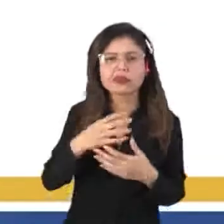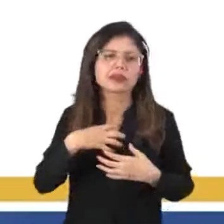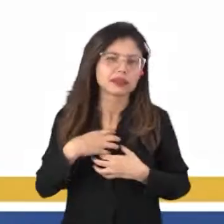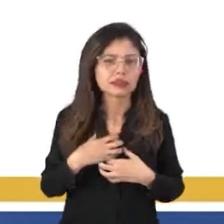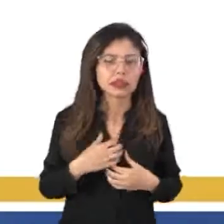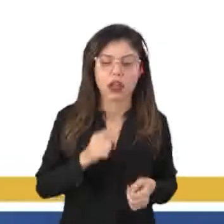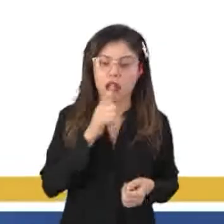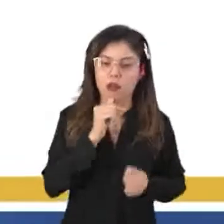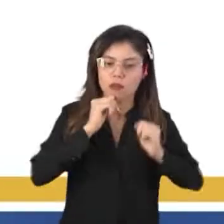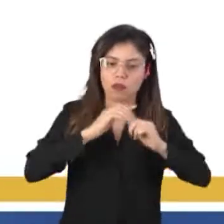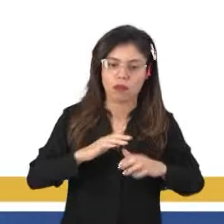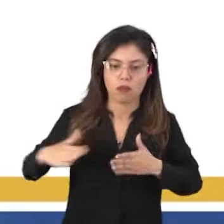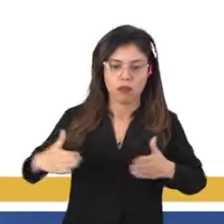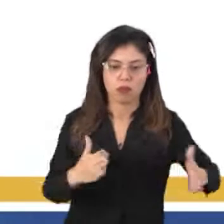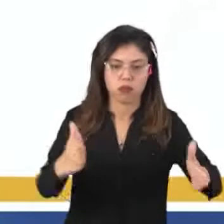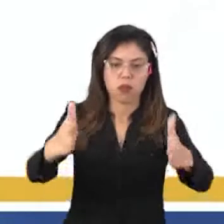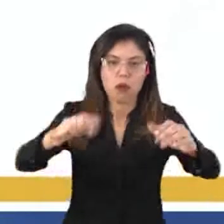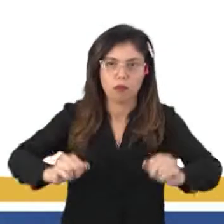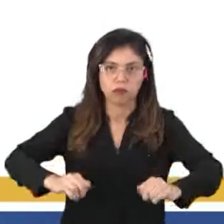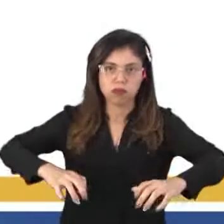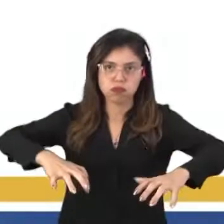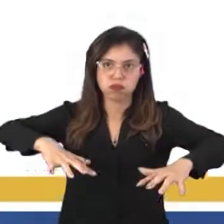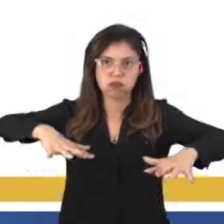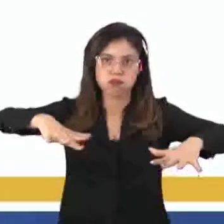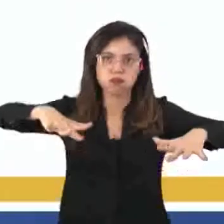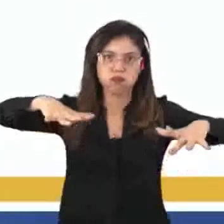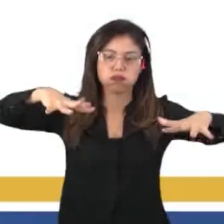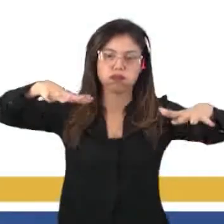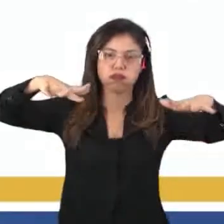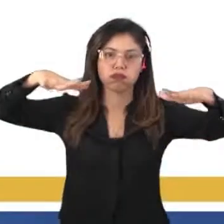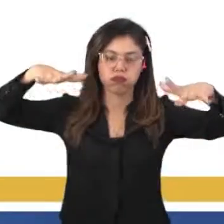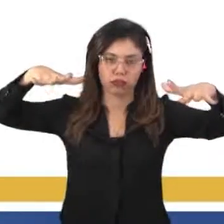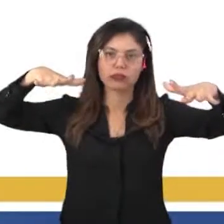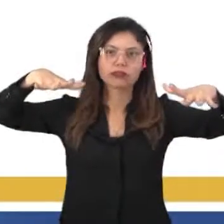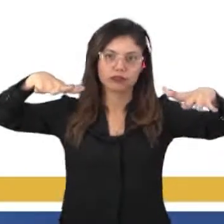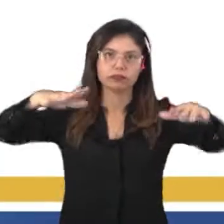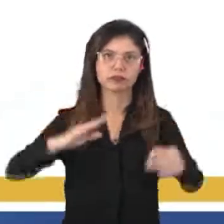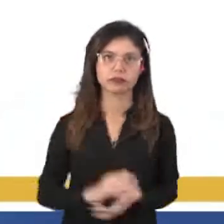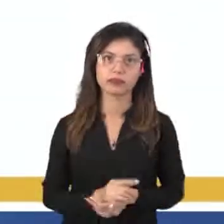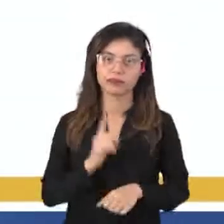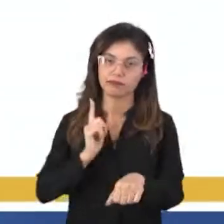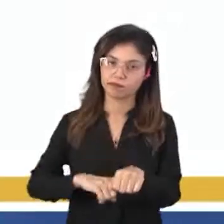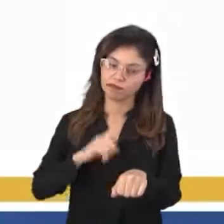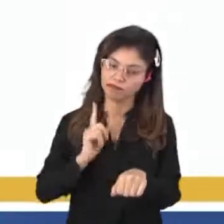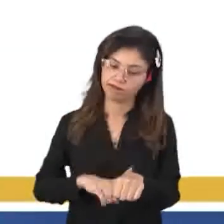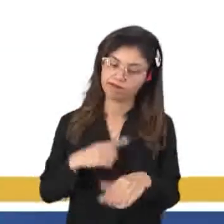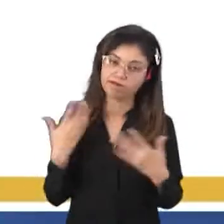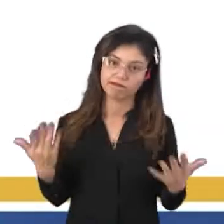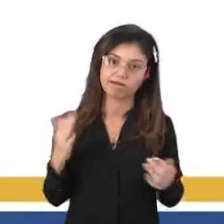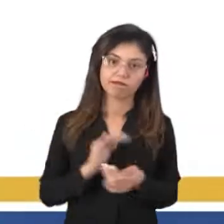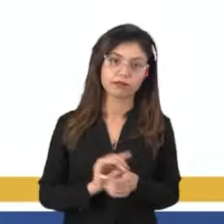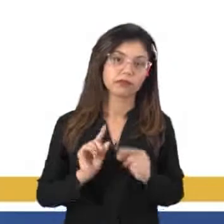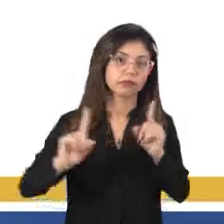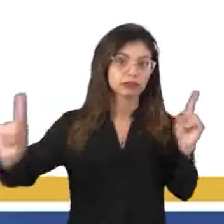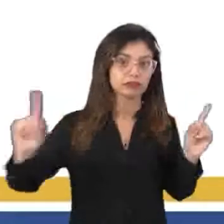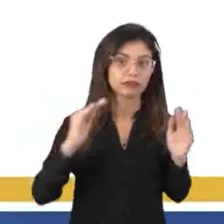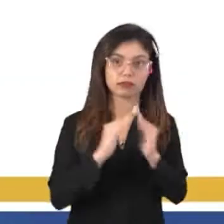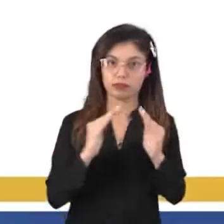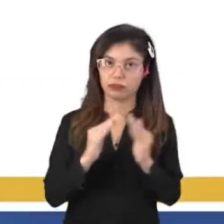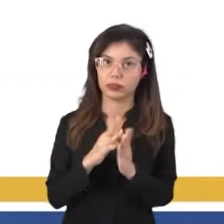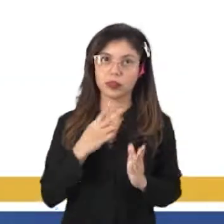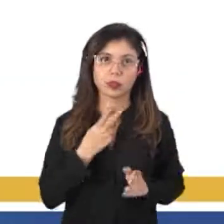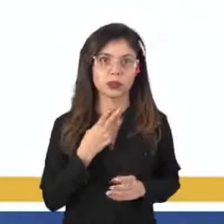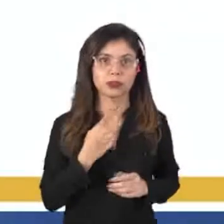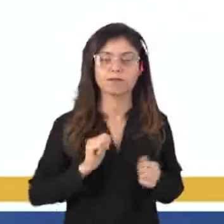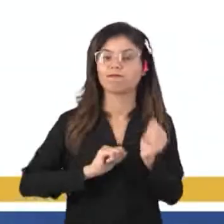aconteçam inundações, né? Dependendo da região onde a pessoa está localizada, né, ela pode ficar temporariamente afastada da sua casa porque pode não